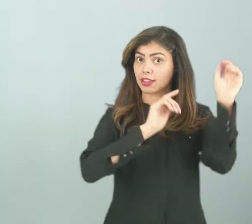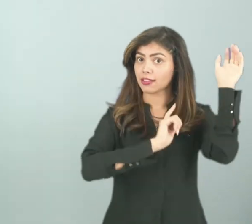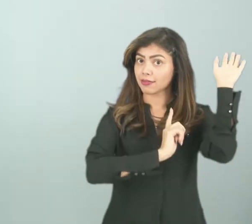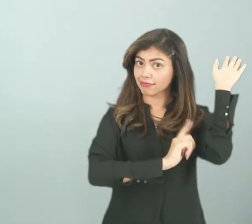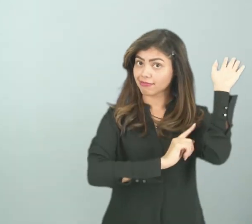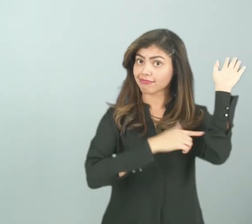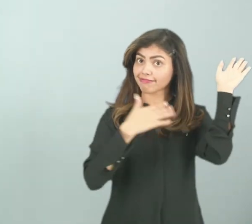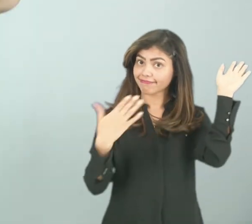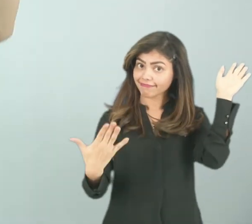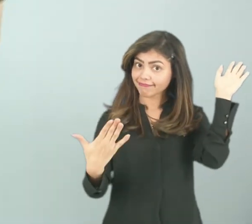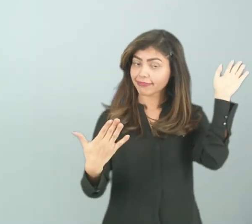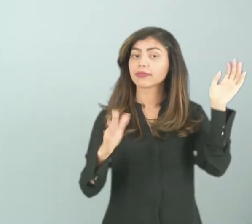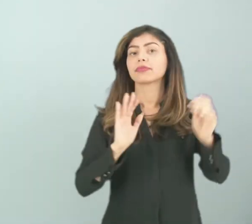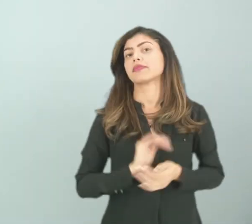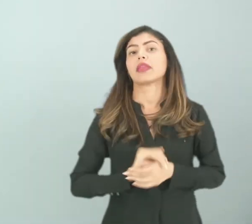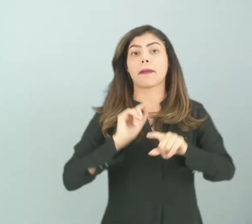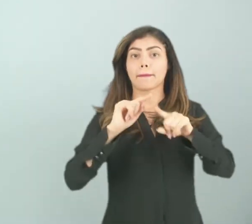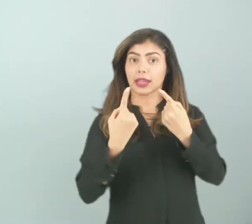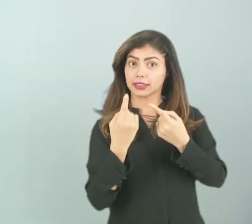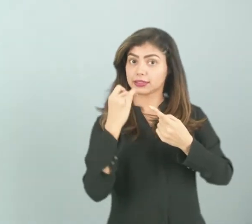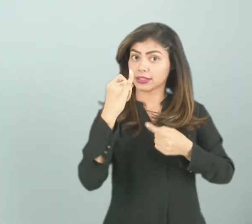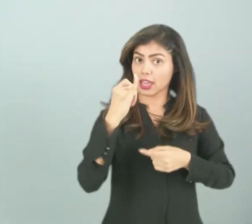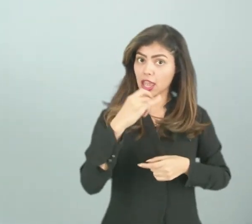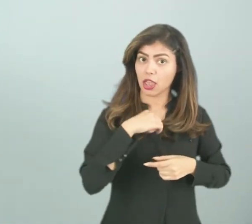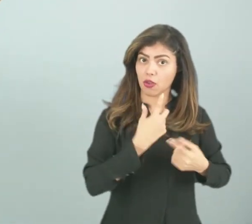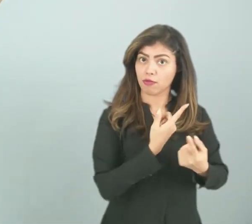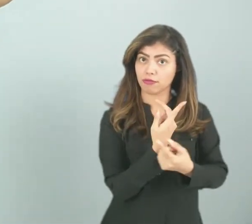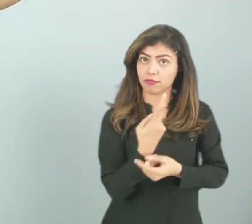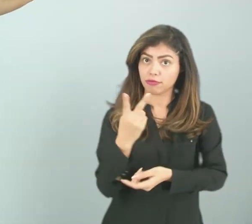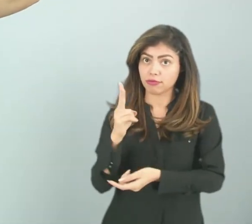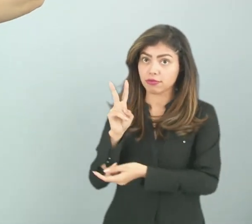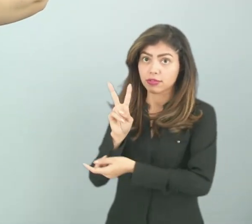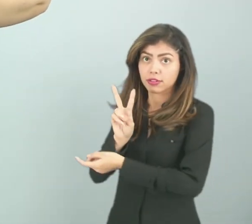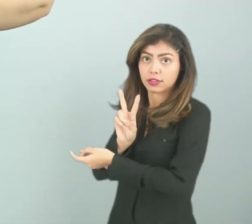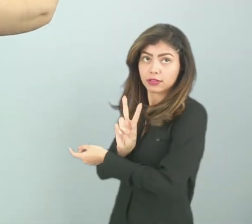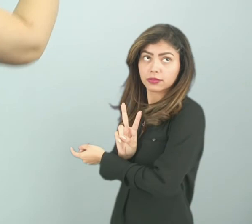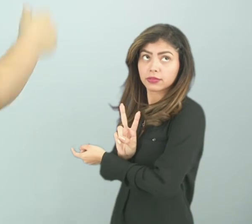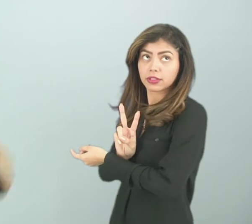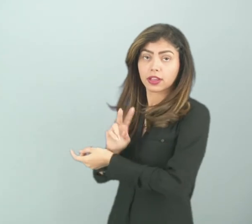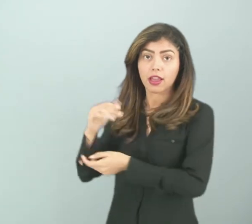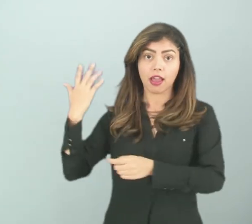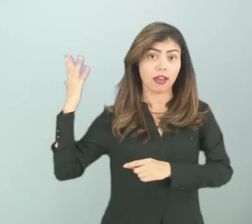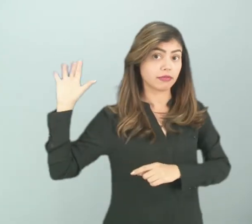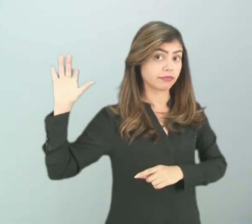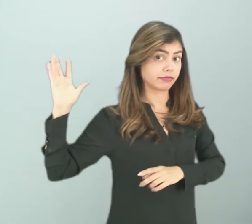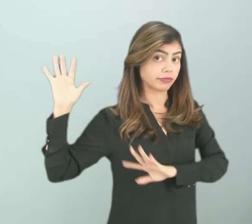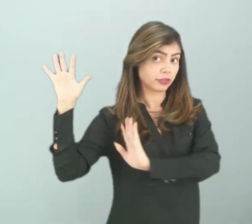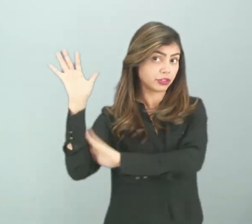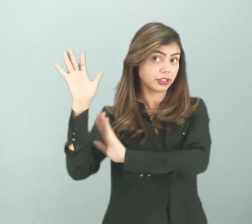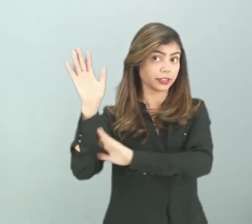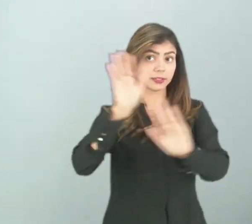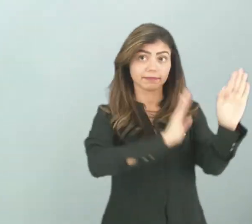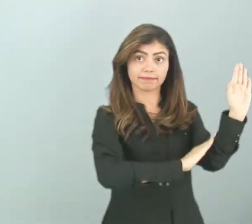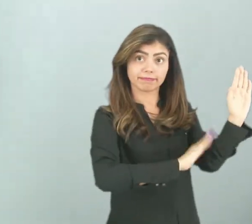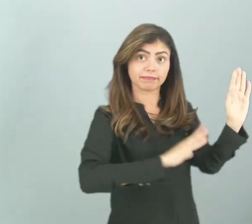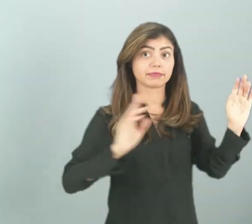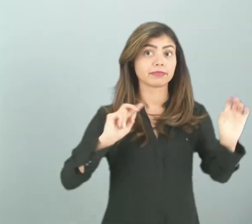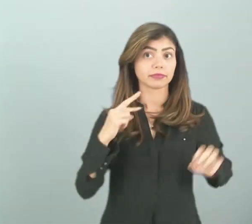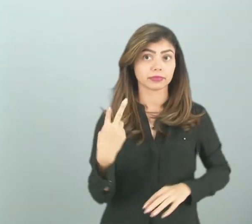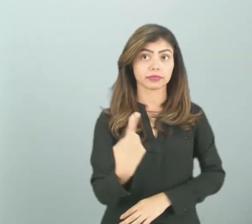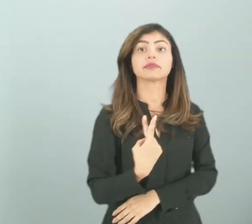lado esquerdo. Mas se eu virar, olha para onde foi a minha direita, E olha para onde está a minha esquerda.